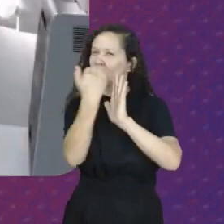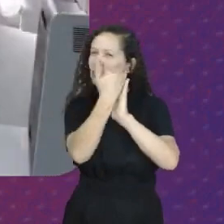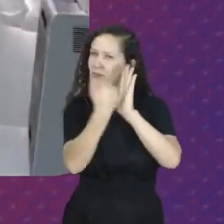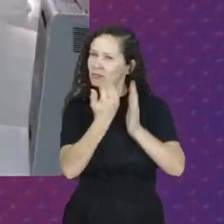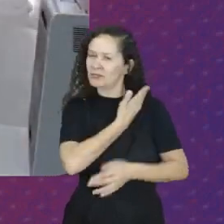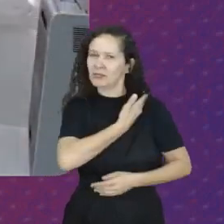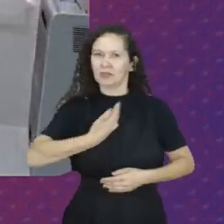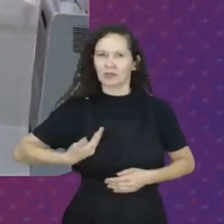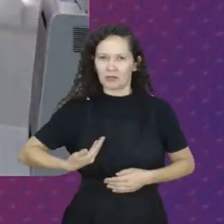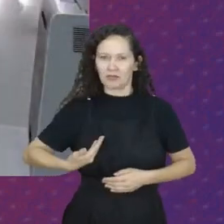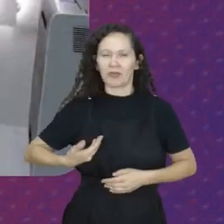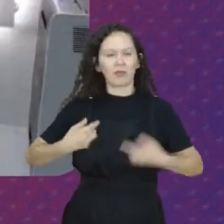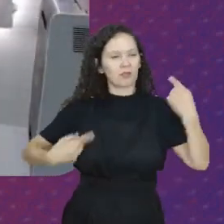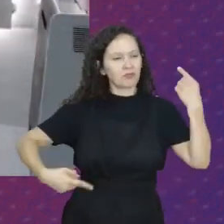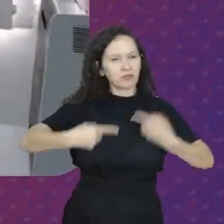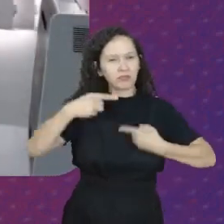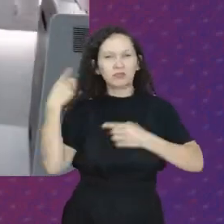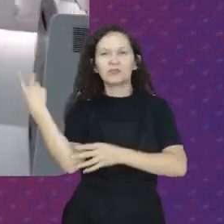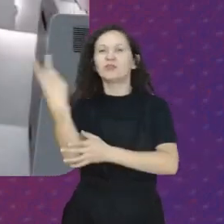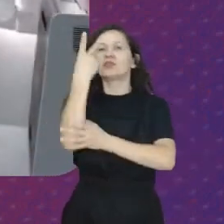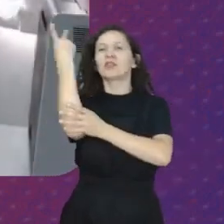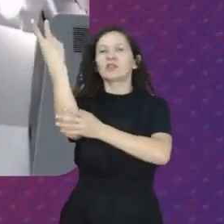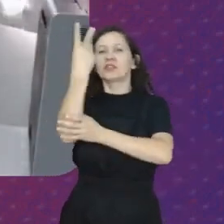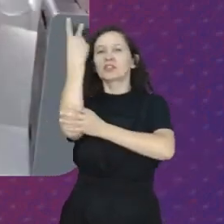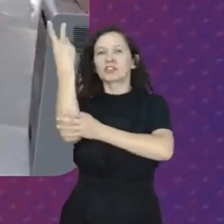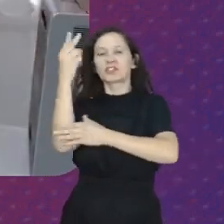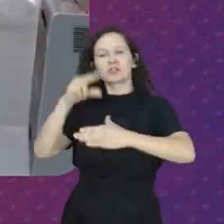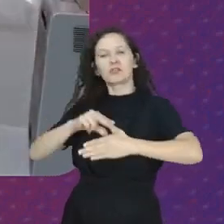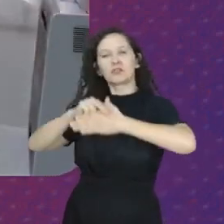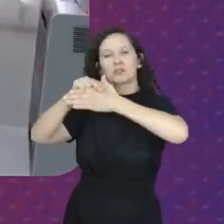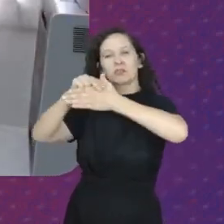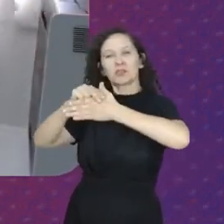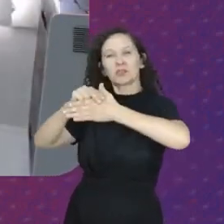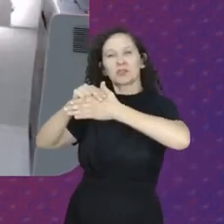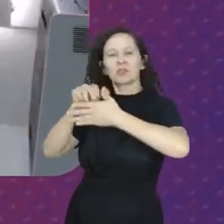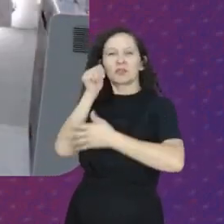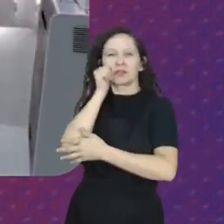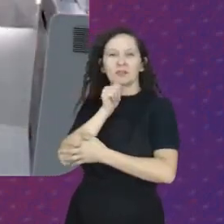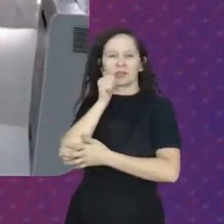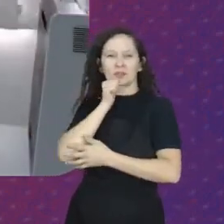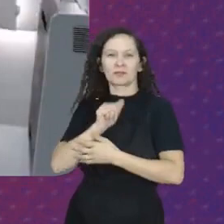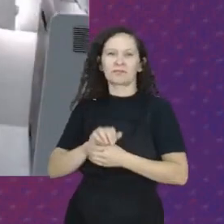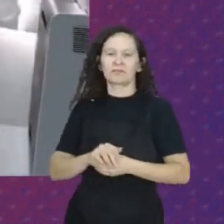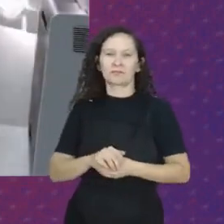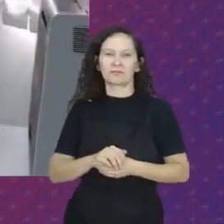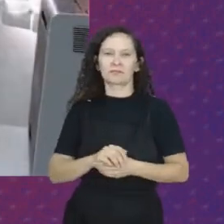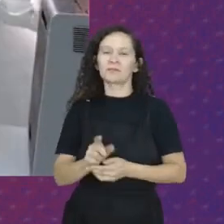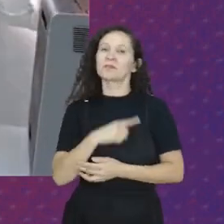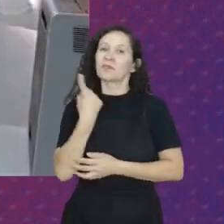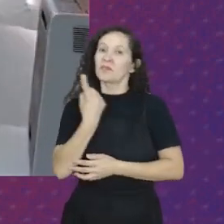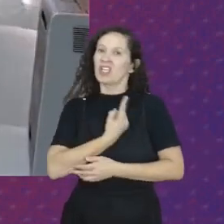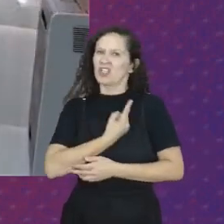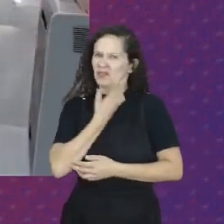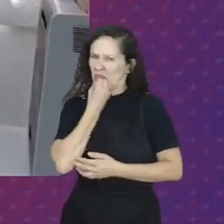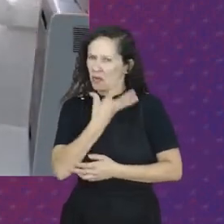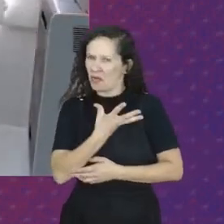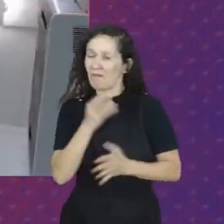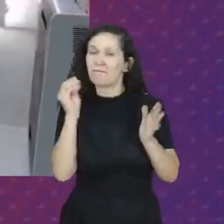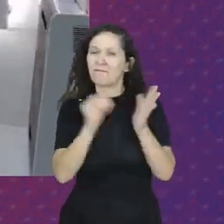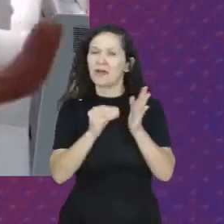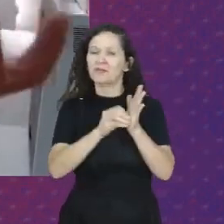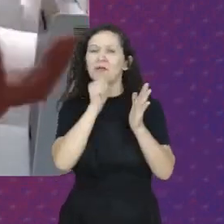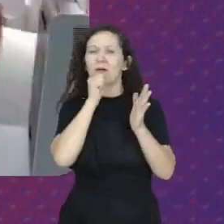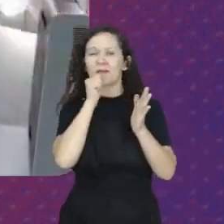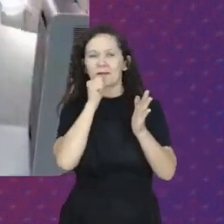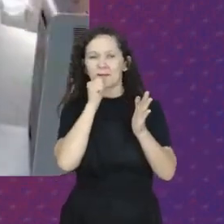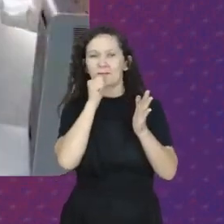governo, políticas de valorização e de protagonismo da mulher. Isso não foi o suficiente, por exemplo,